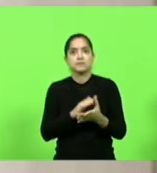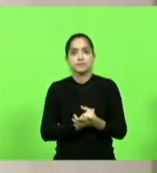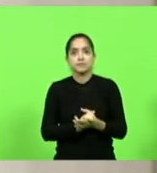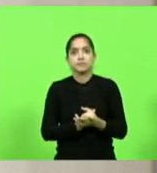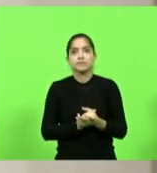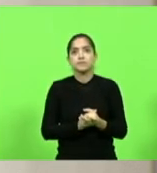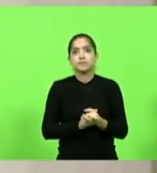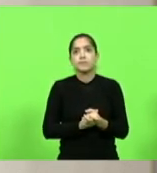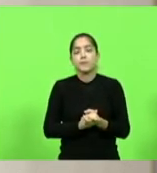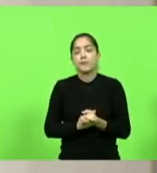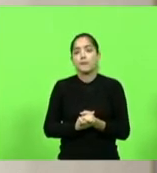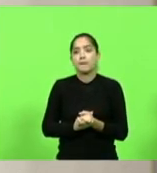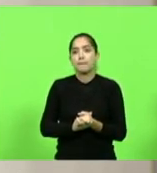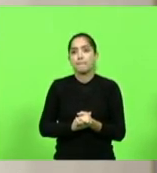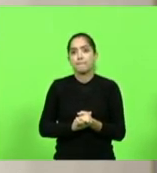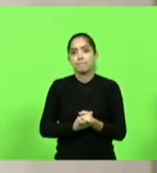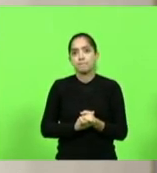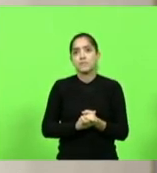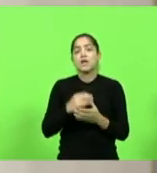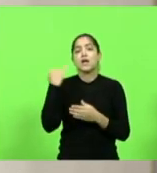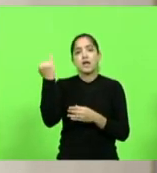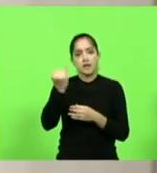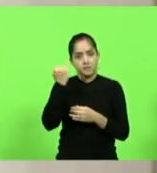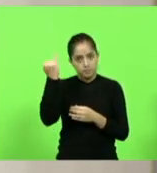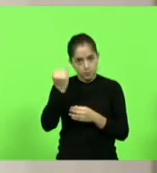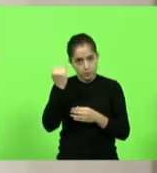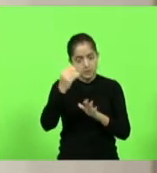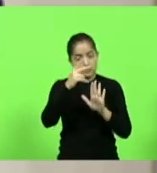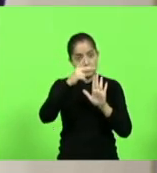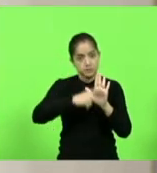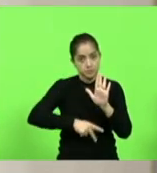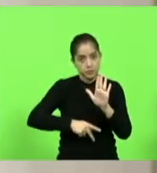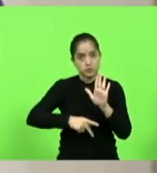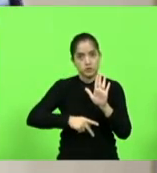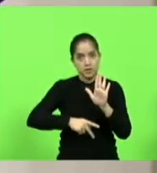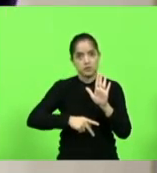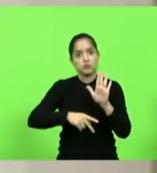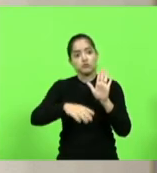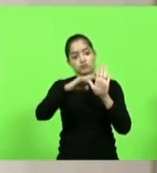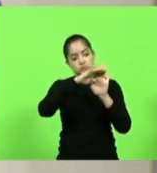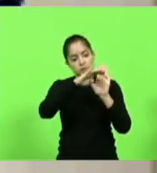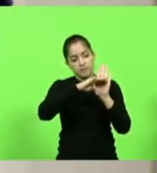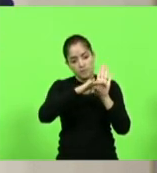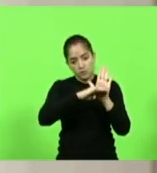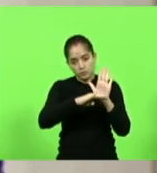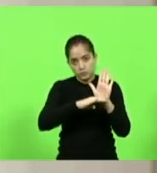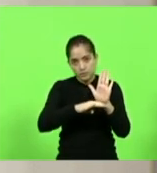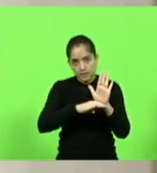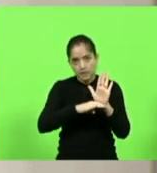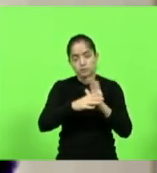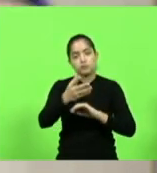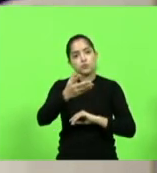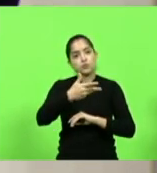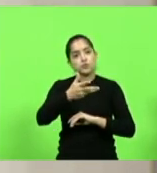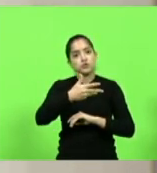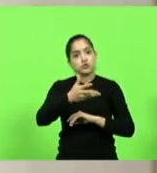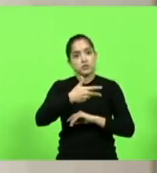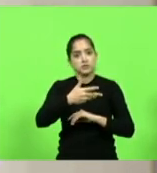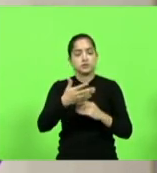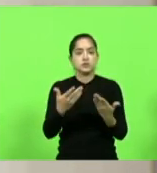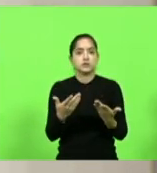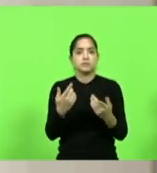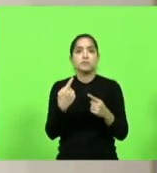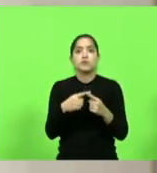assegurado. É importante esse projeto ser pautado de forma urgente, porque